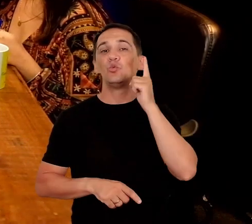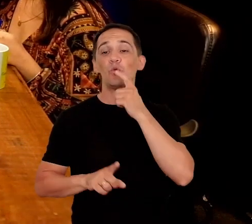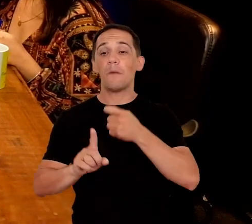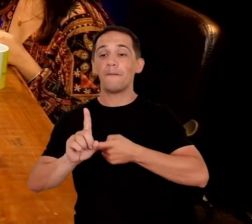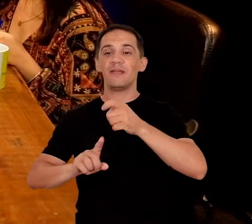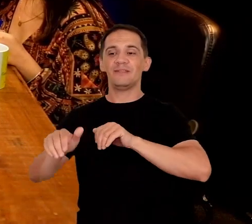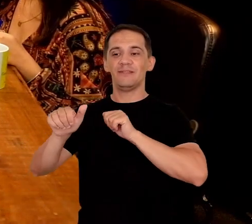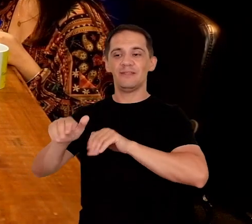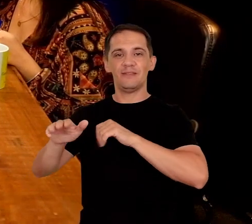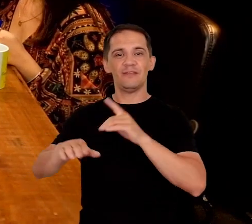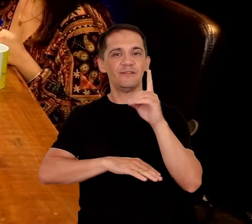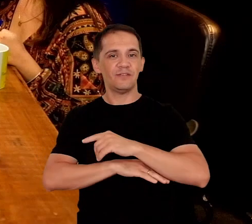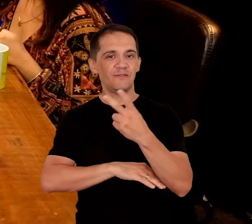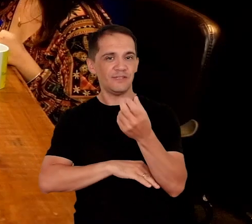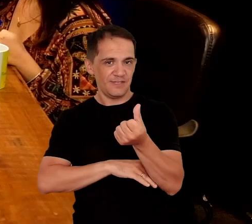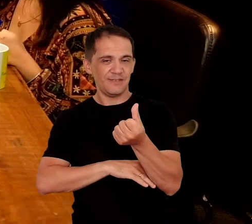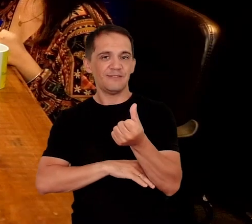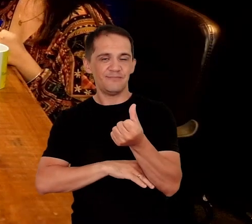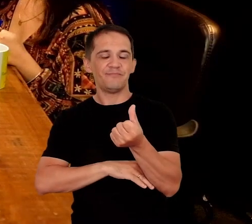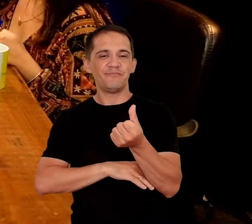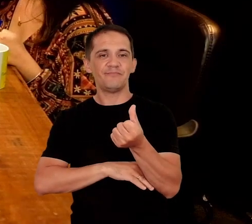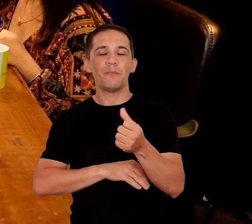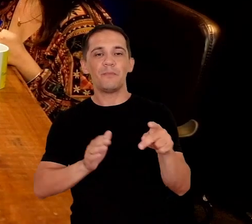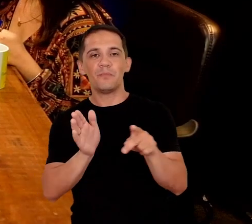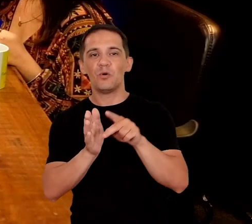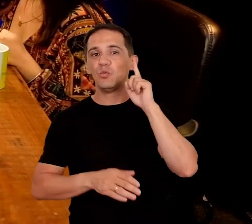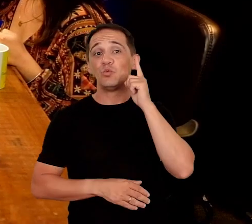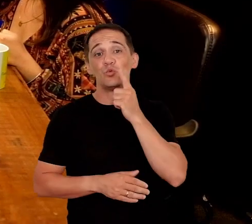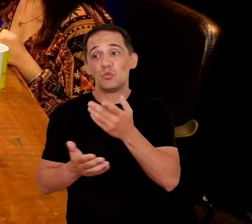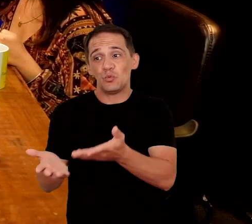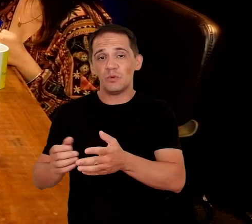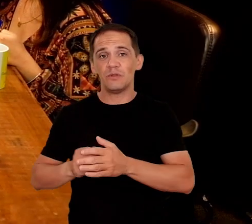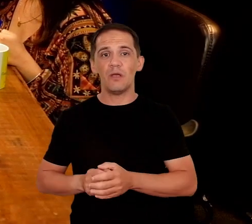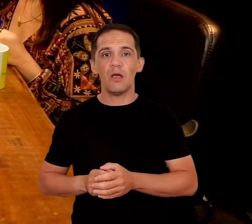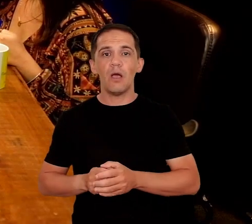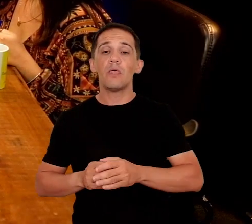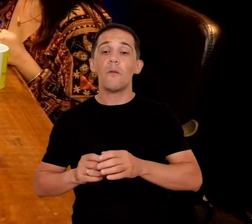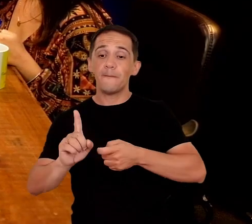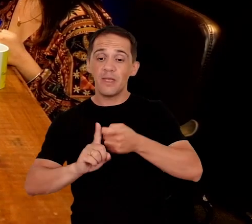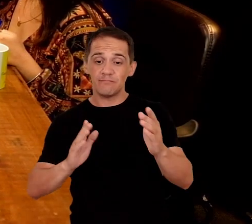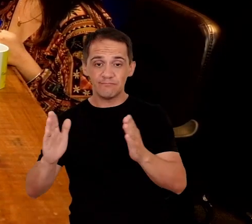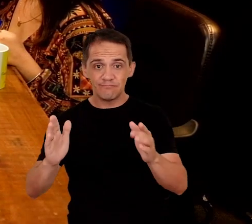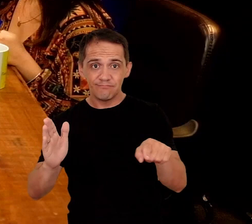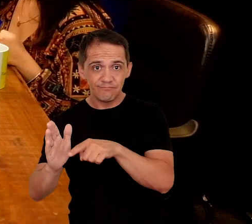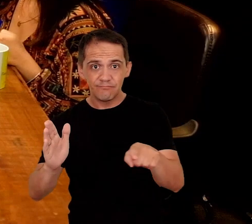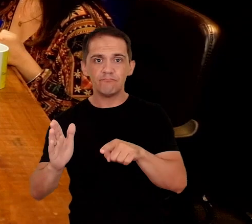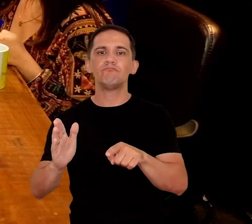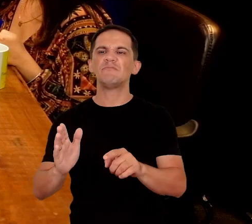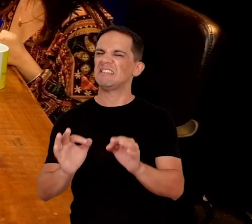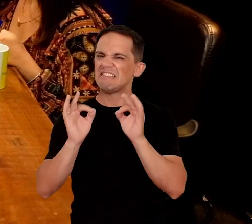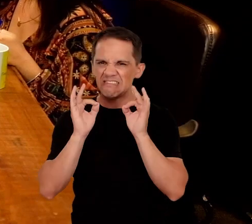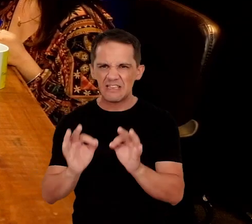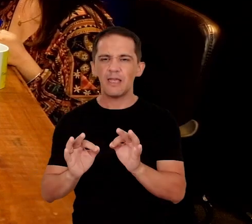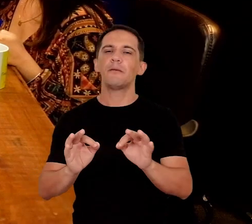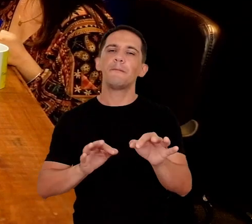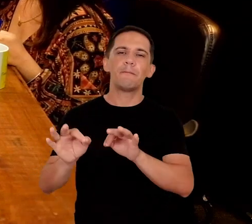surdo sempre teve o seu mês de setembro, né? 26 de setembro, Dia Nacional do Surdo. Então, agora as empresas, tem o mês do